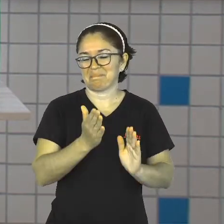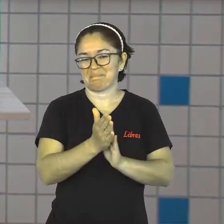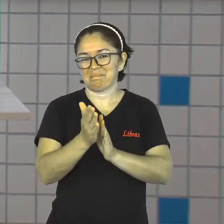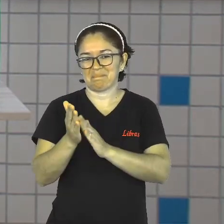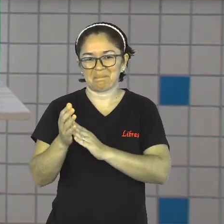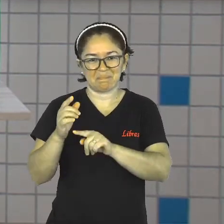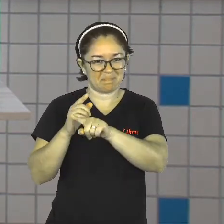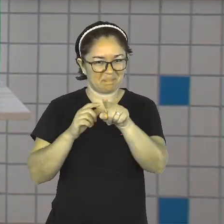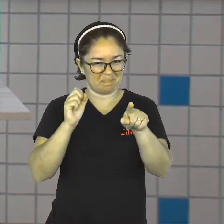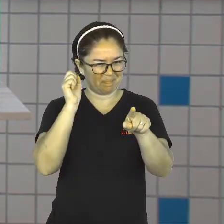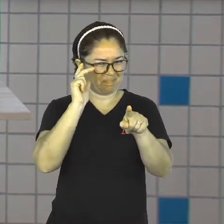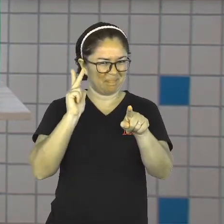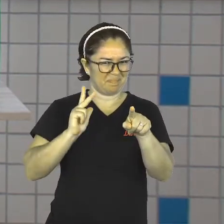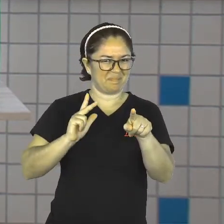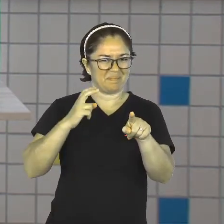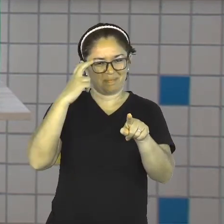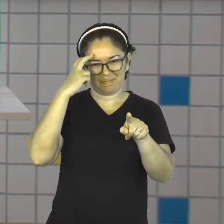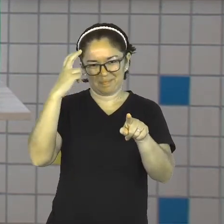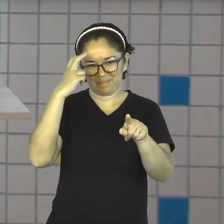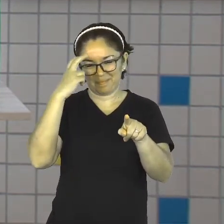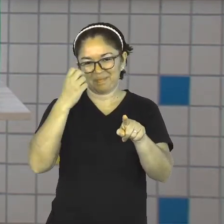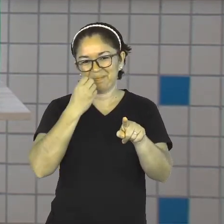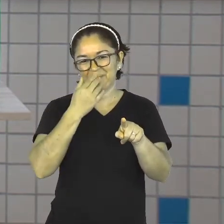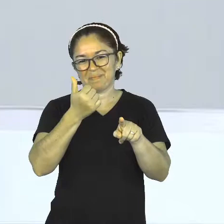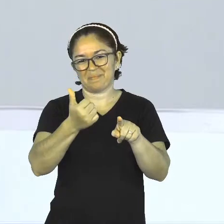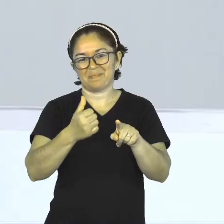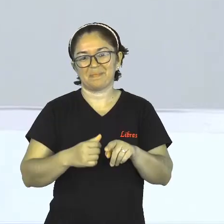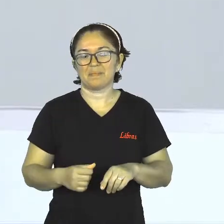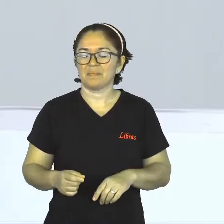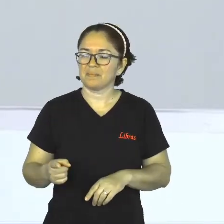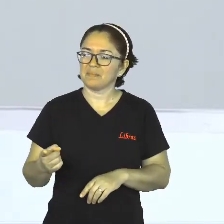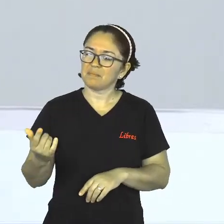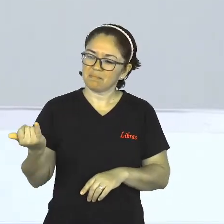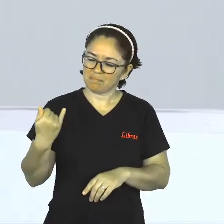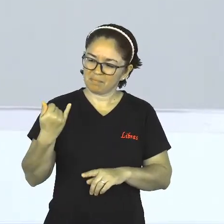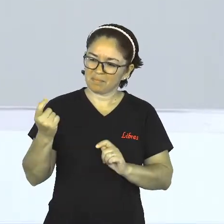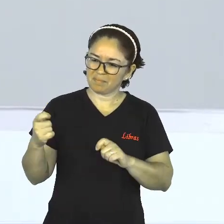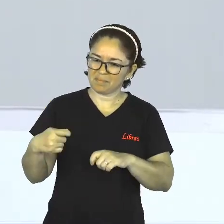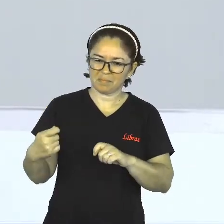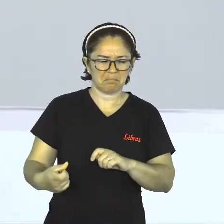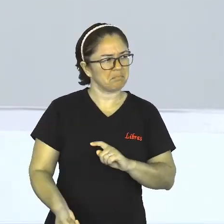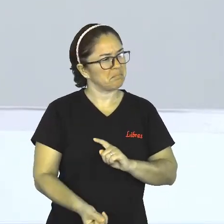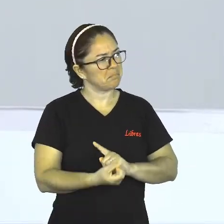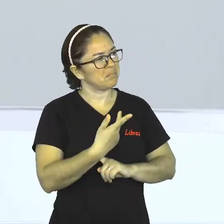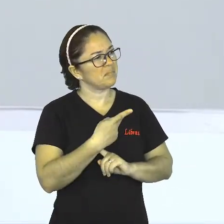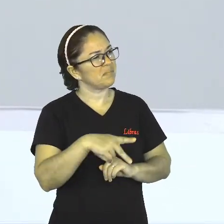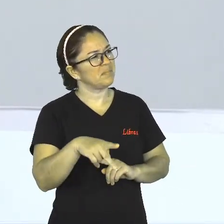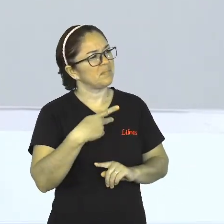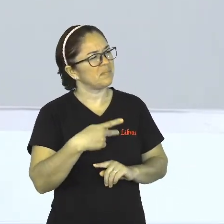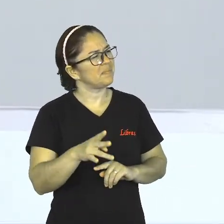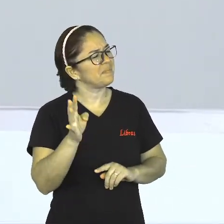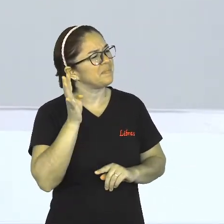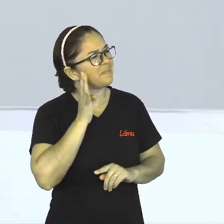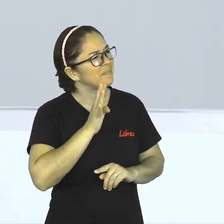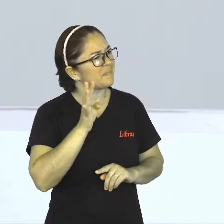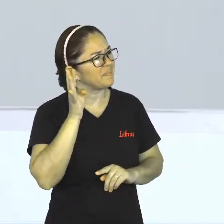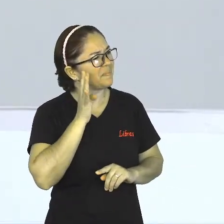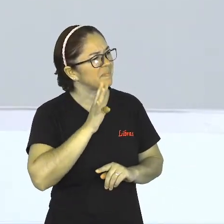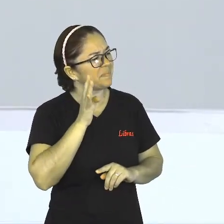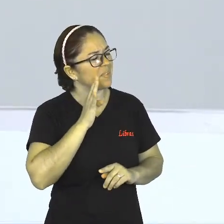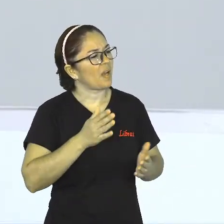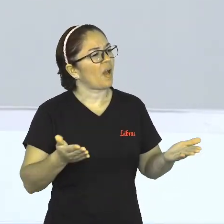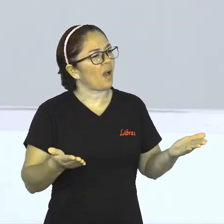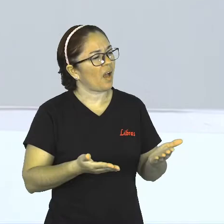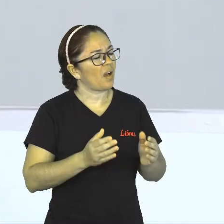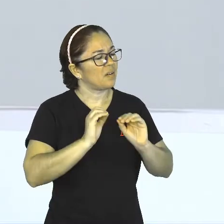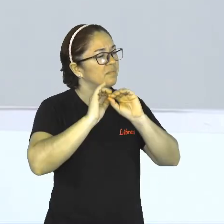são muito espertos. Pode falar, Malu. Nossa, professora Aline, que legal. Agora eu